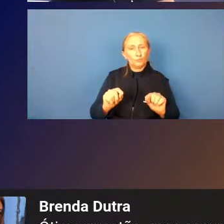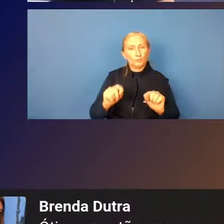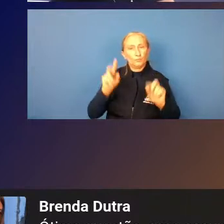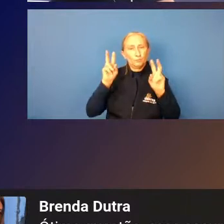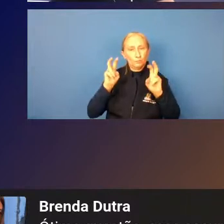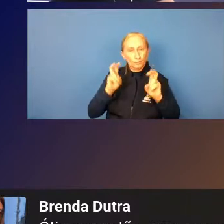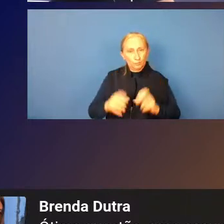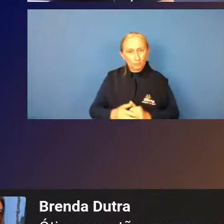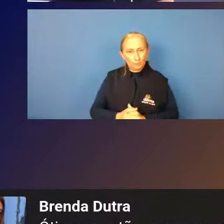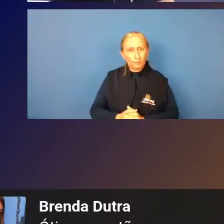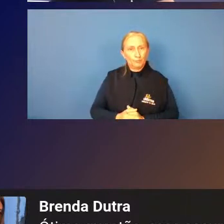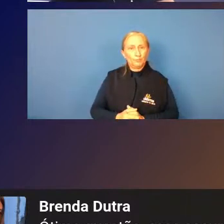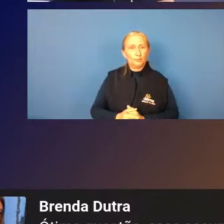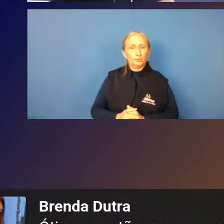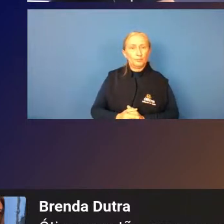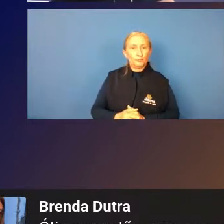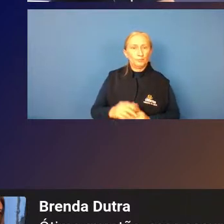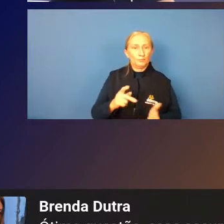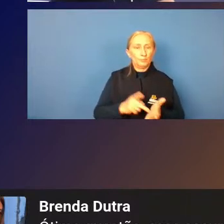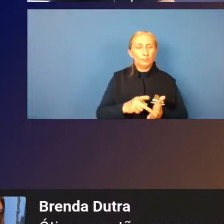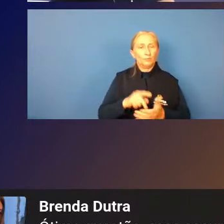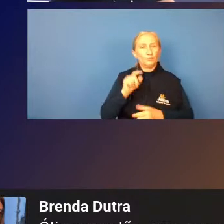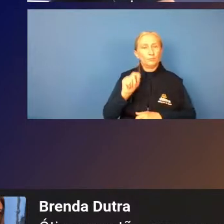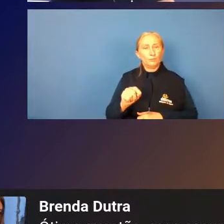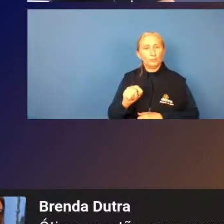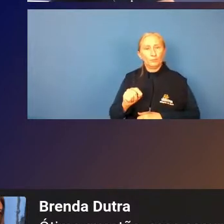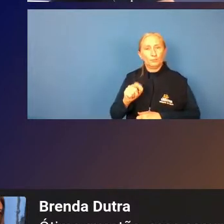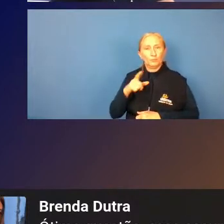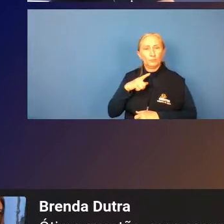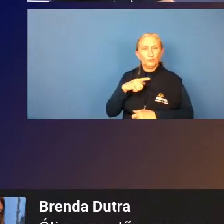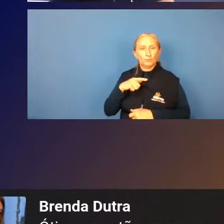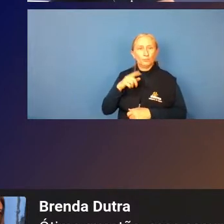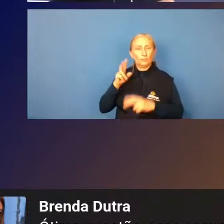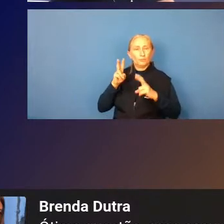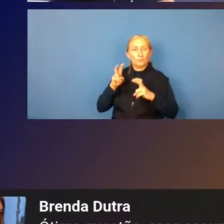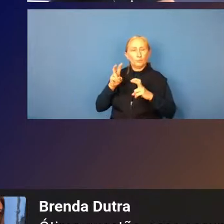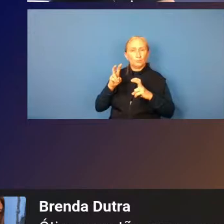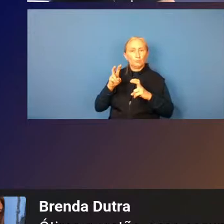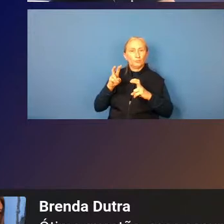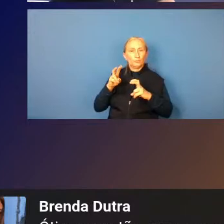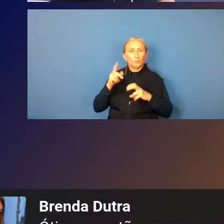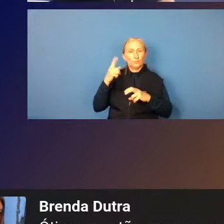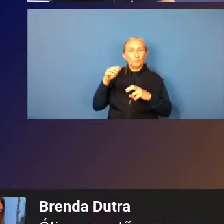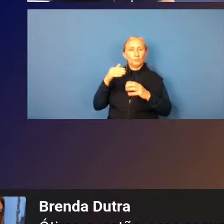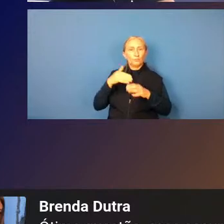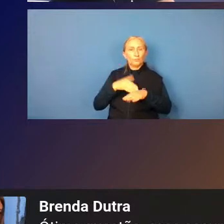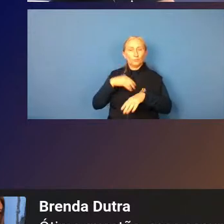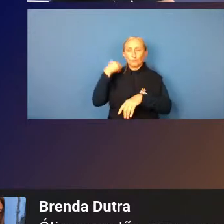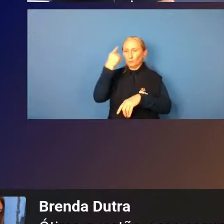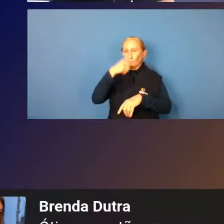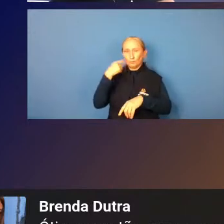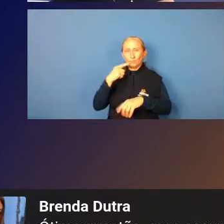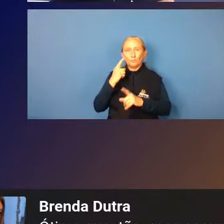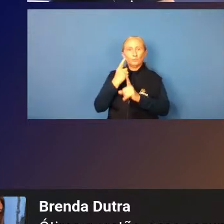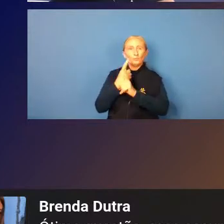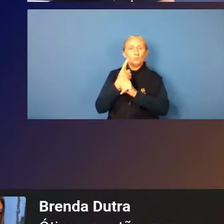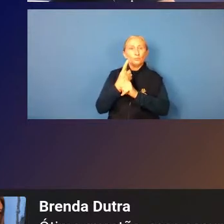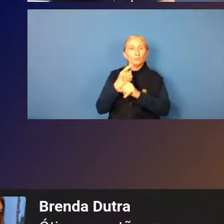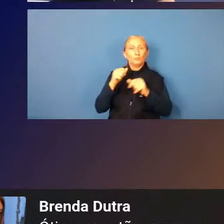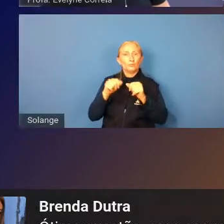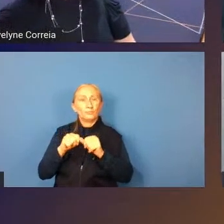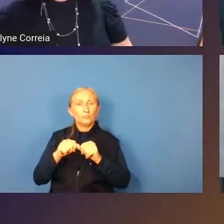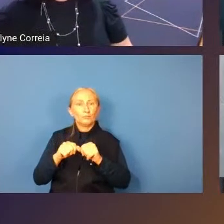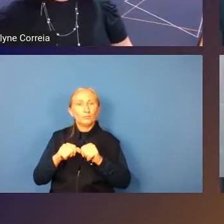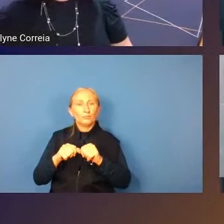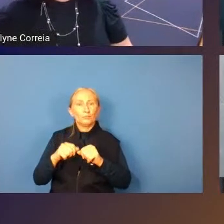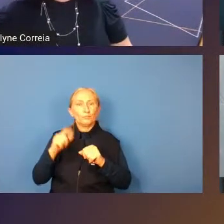tema mas realmente nós temos nós estamos chegando nosso na nossa última hora do encontro e nós temos ainda